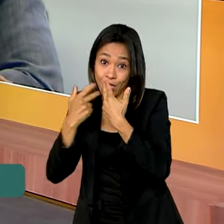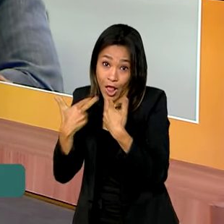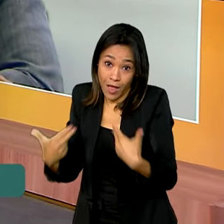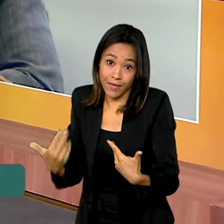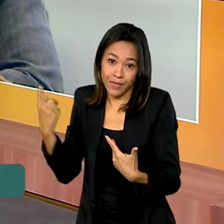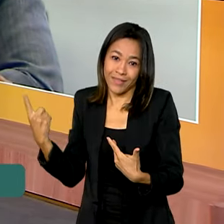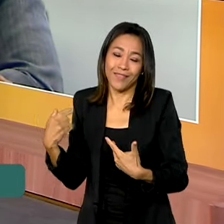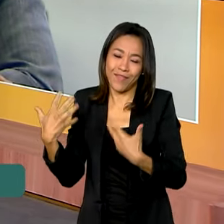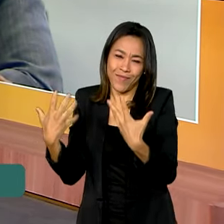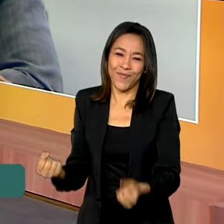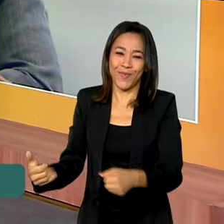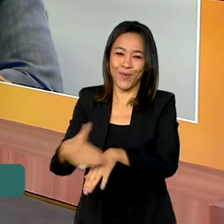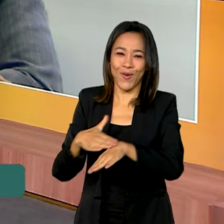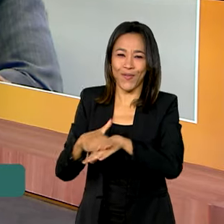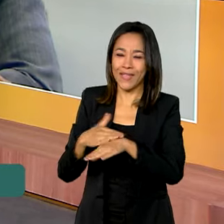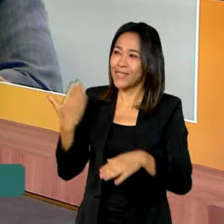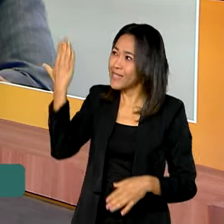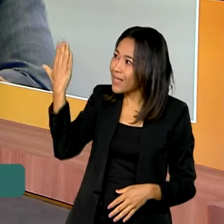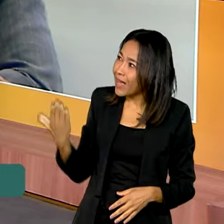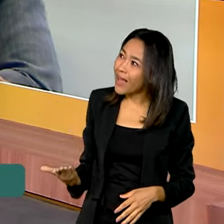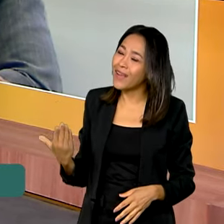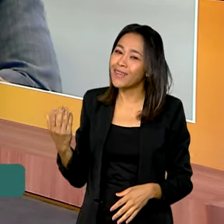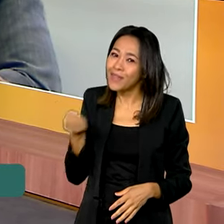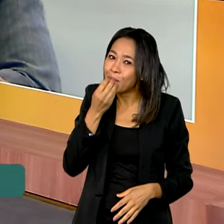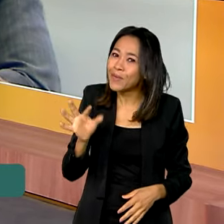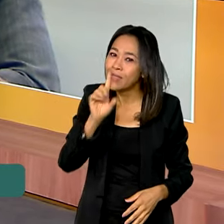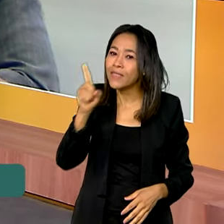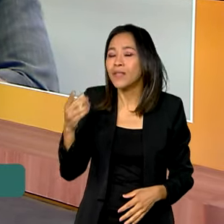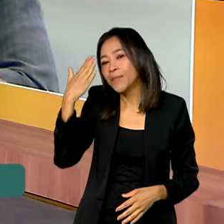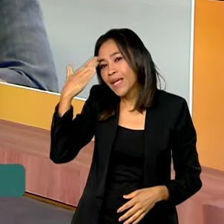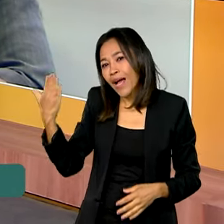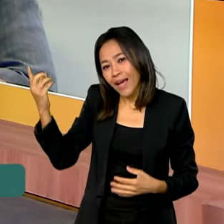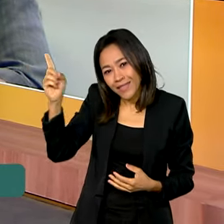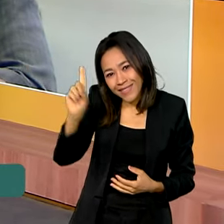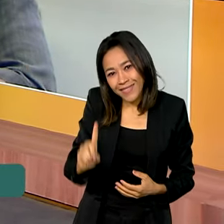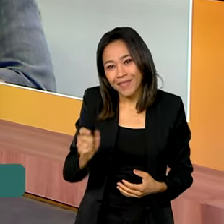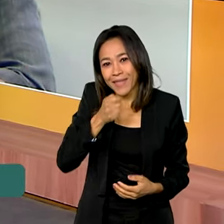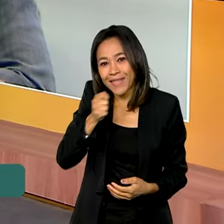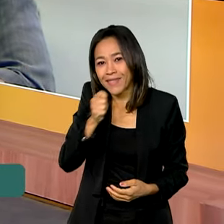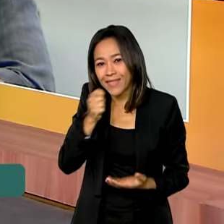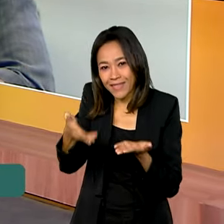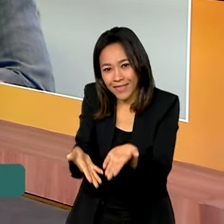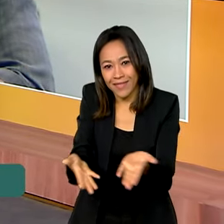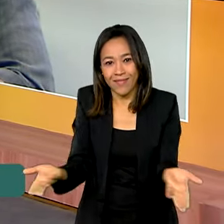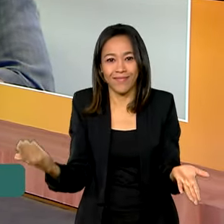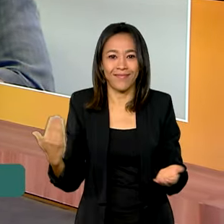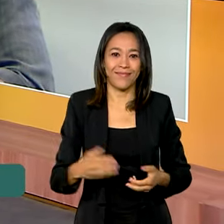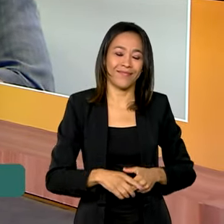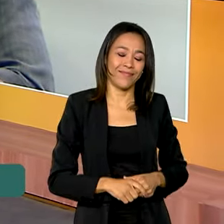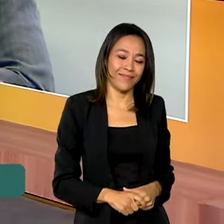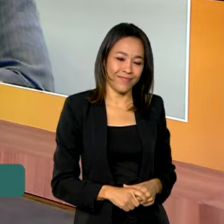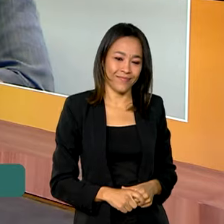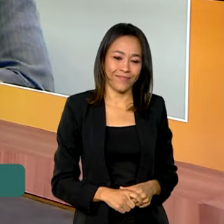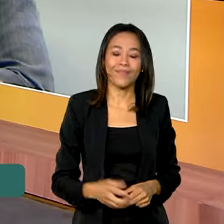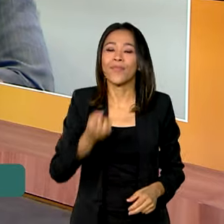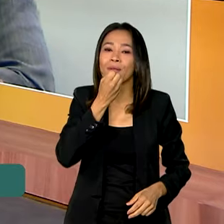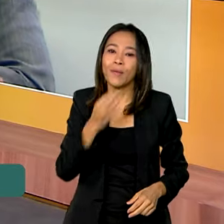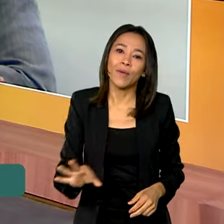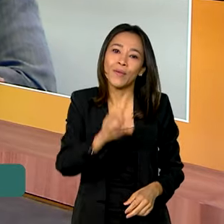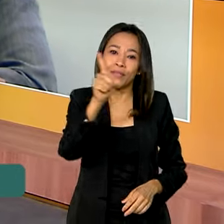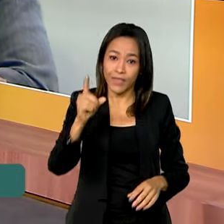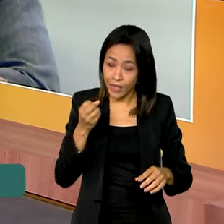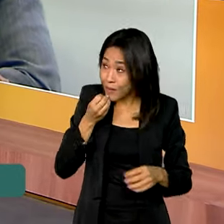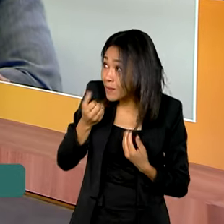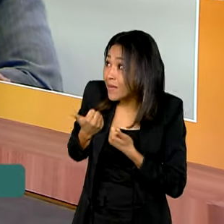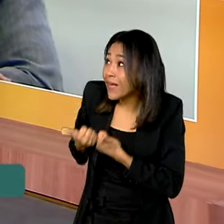conversar ao vivo agora Olá bom dia muito obrigada pela participação aqui no Brasil em dia Bom dia Vanessa tudo